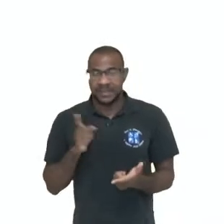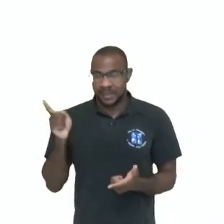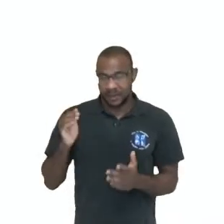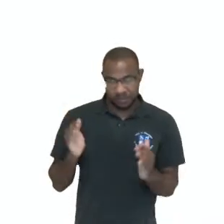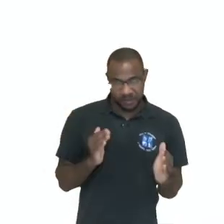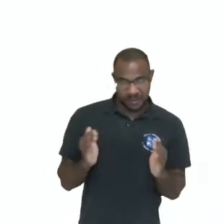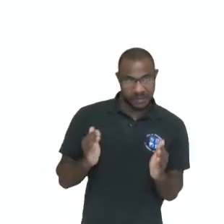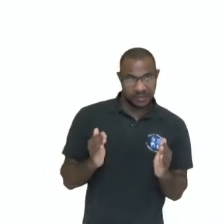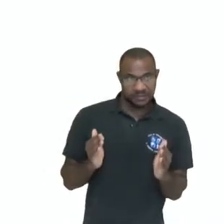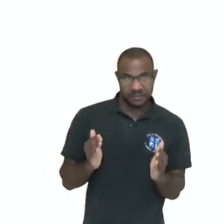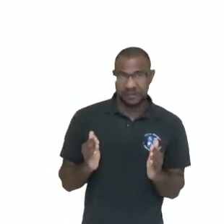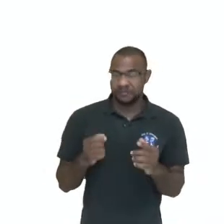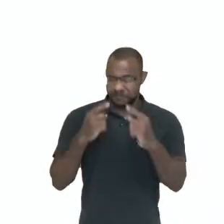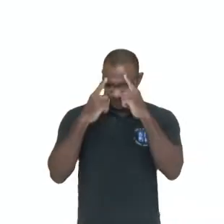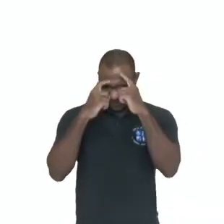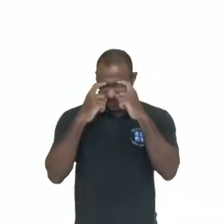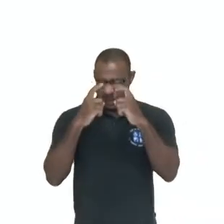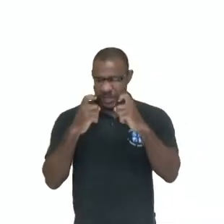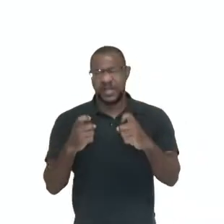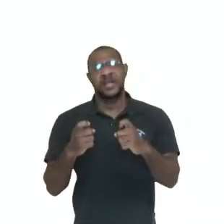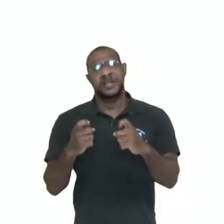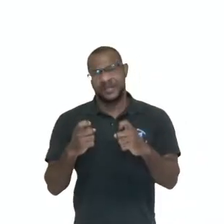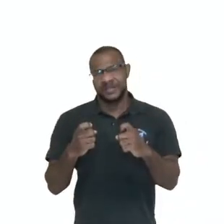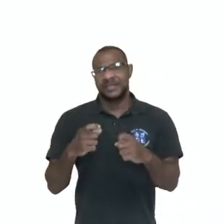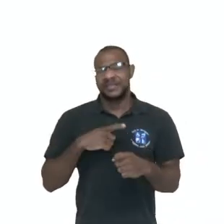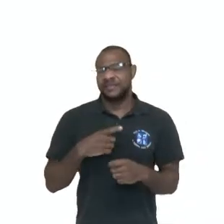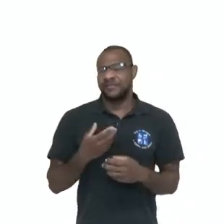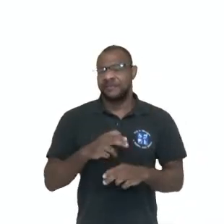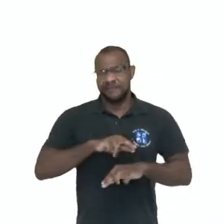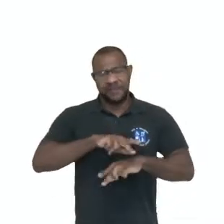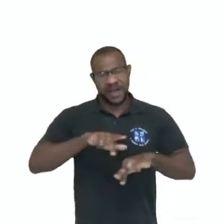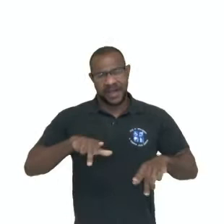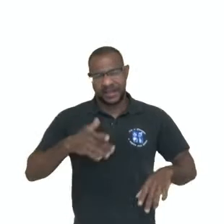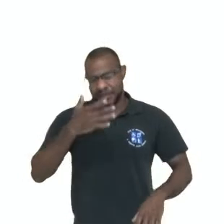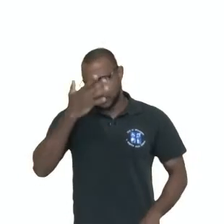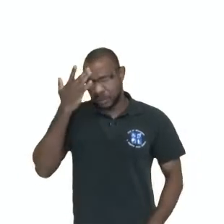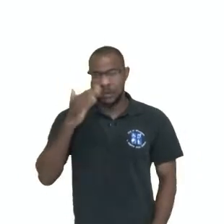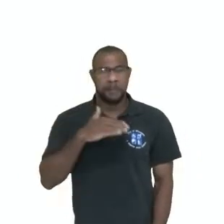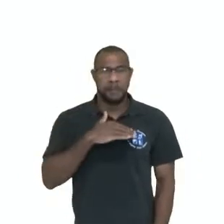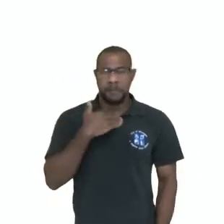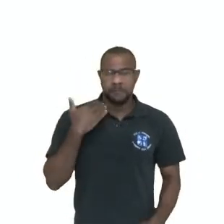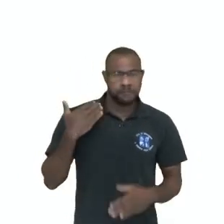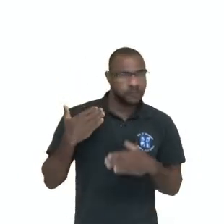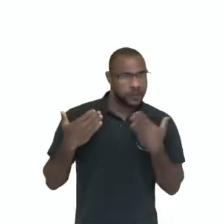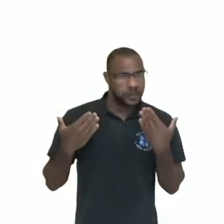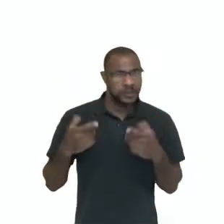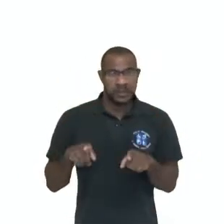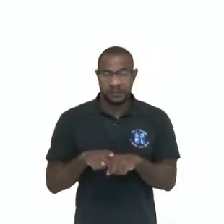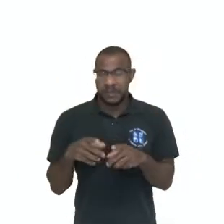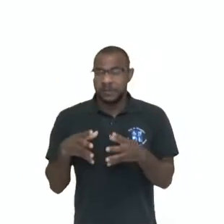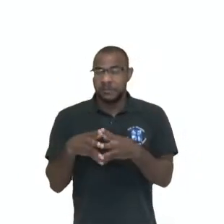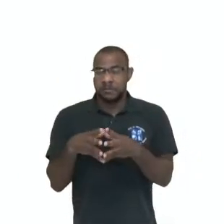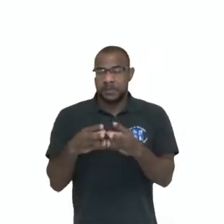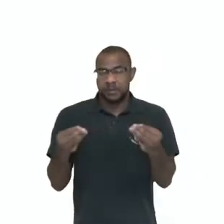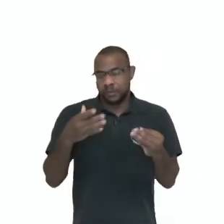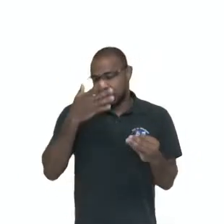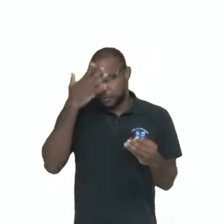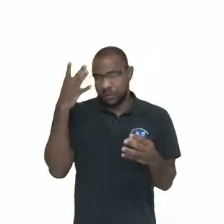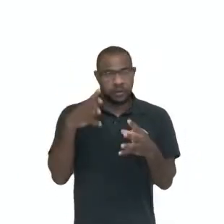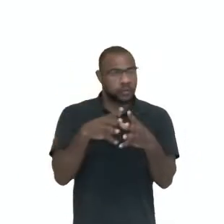foi muito brutal e houveram milhares de mortes e desaparecidos. E até hoje é uma grande ferida que tem